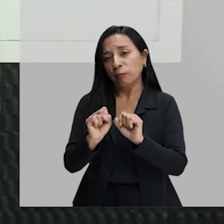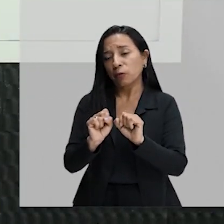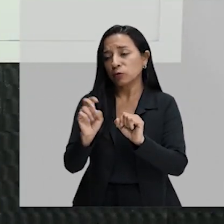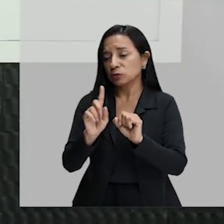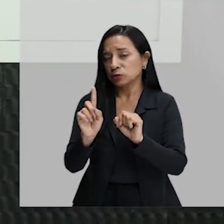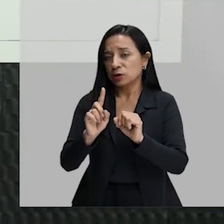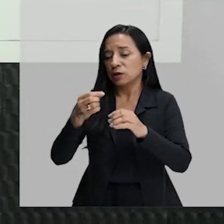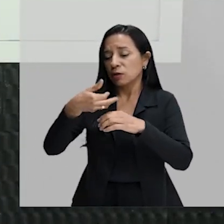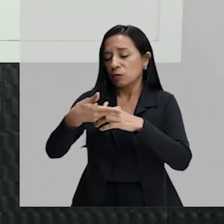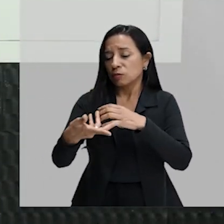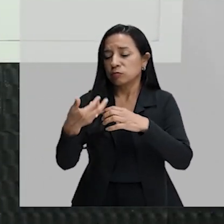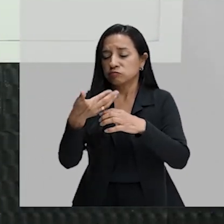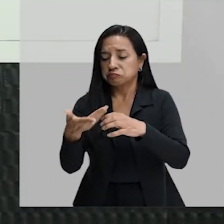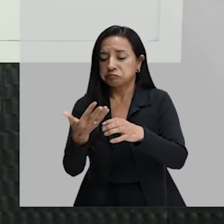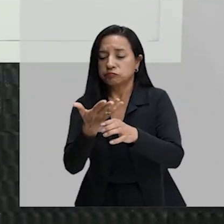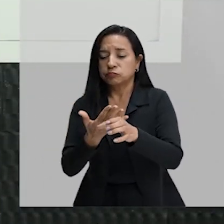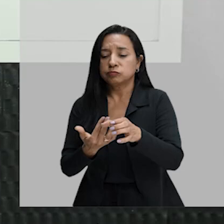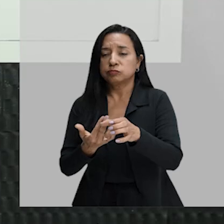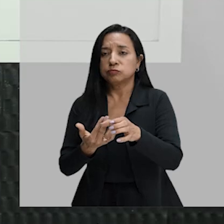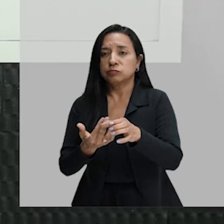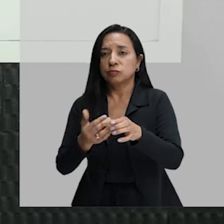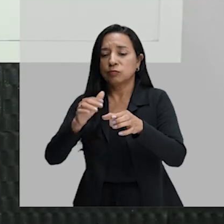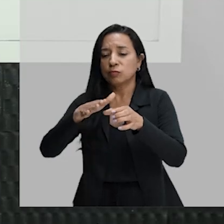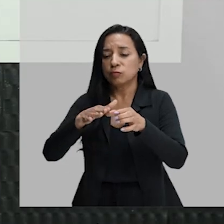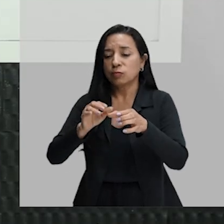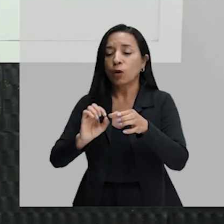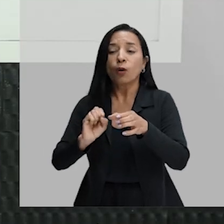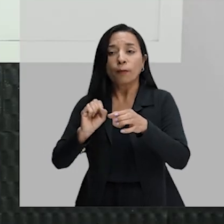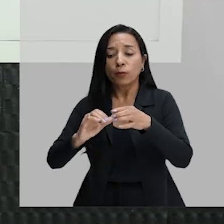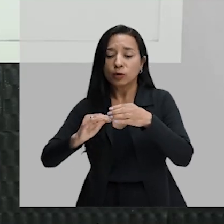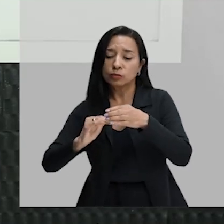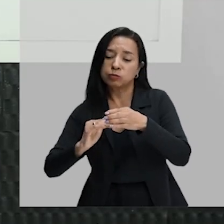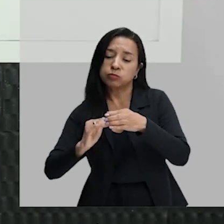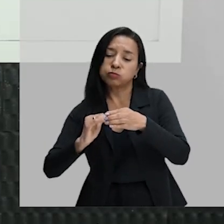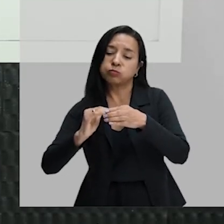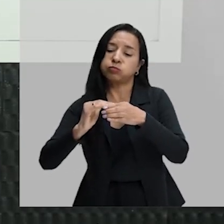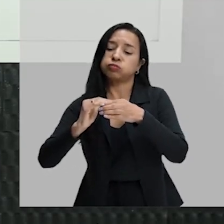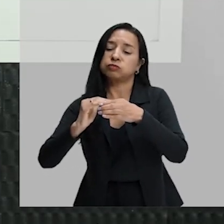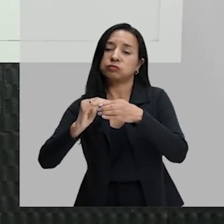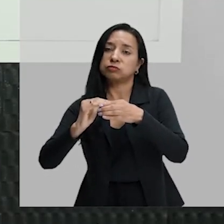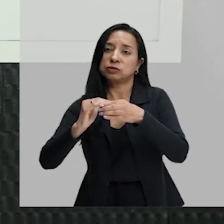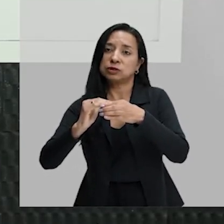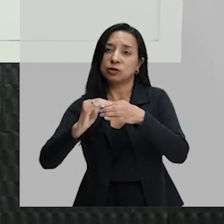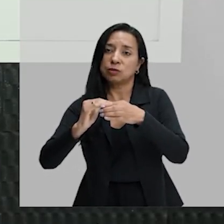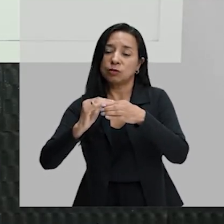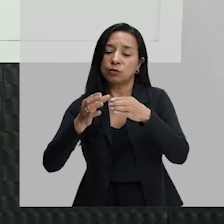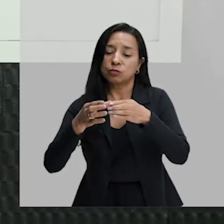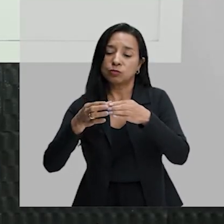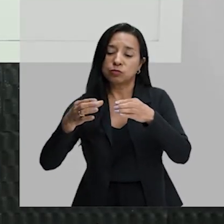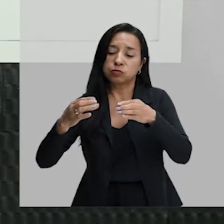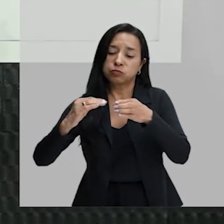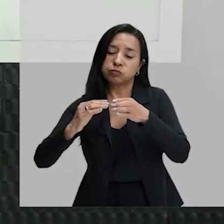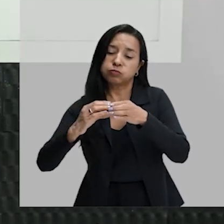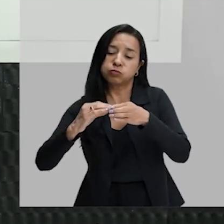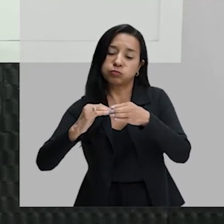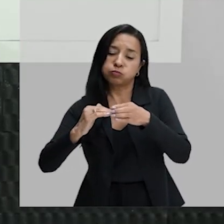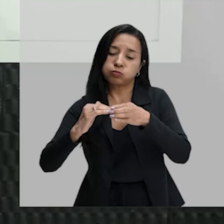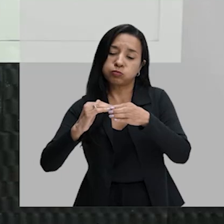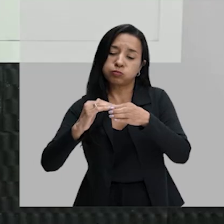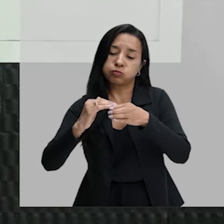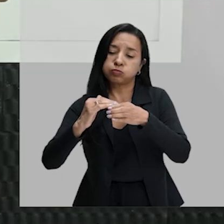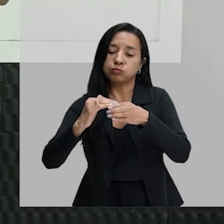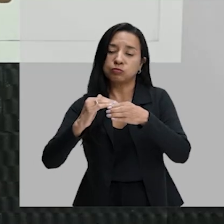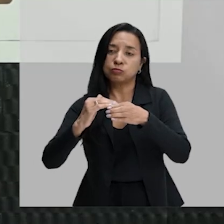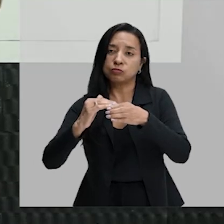A dilatação do líquido seja igual à dilatação do recipiente. Os dois vão dilatar juntos e o recipiente ele vai ser